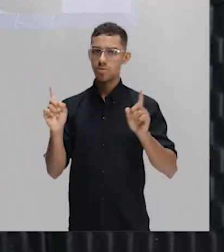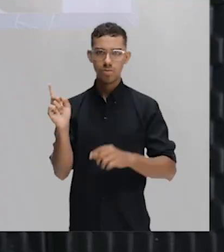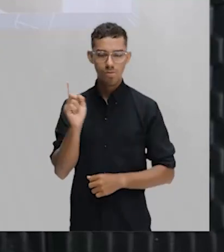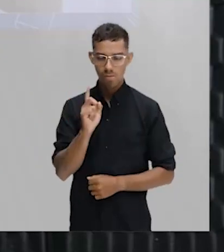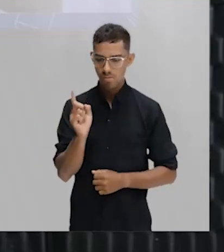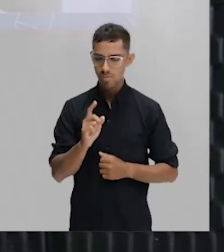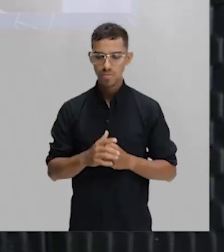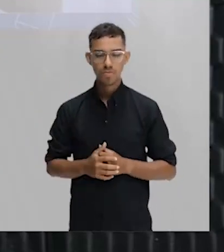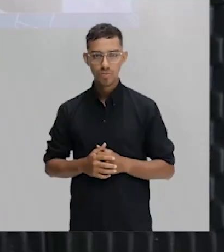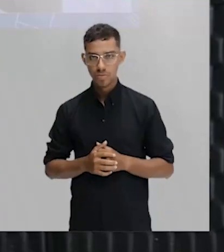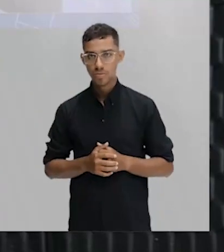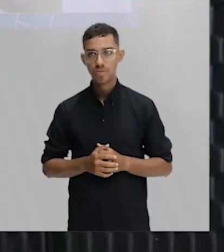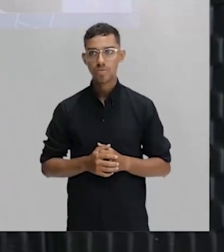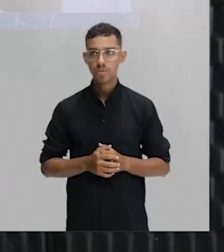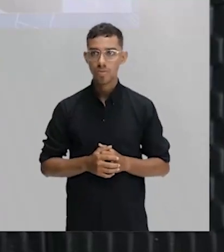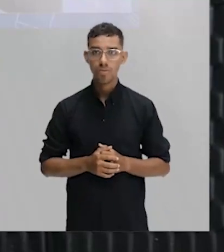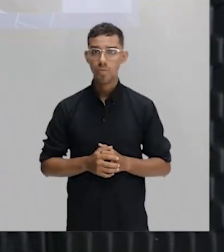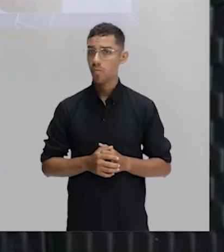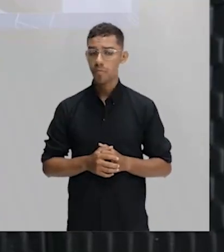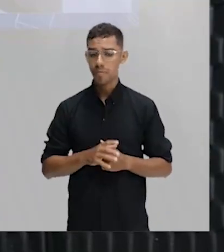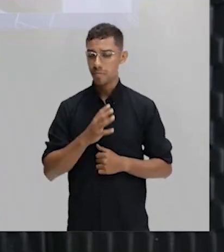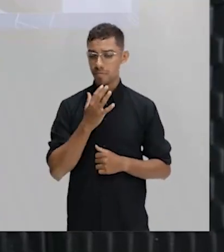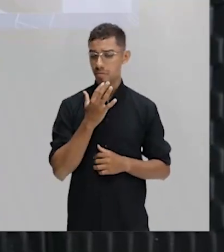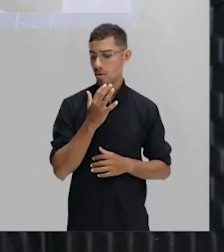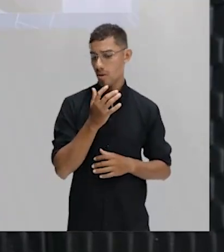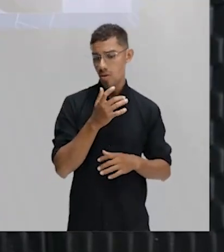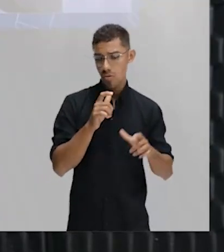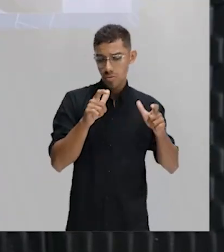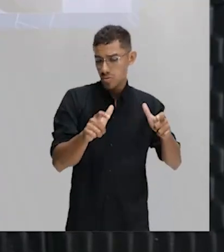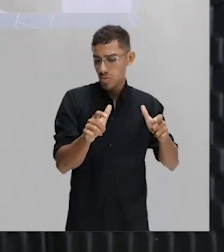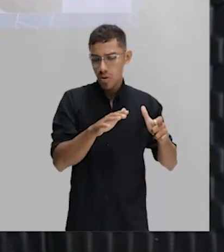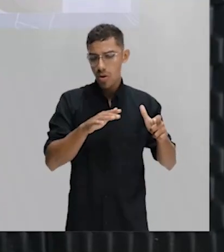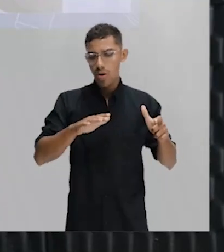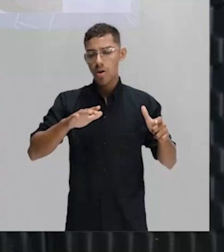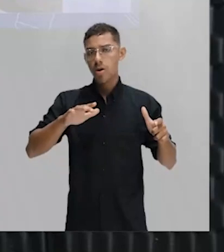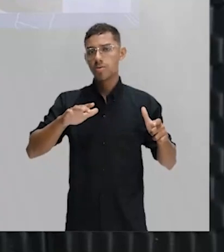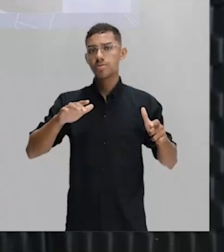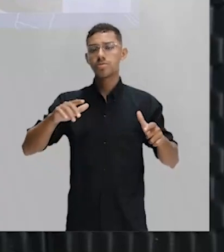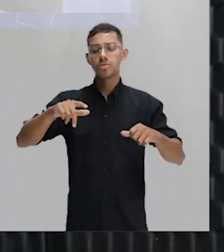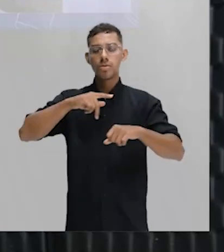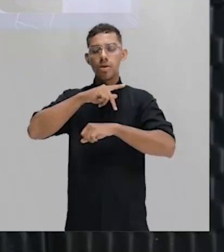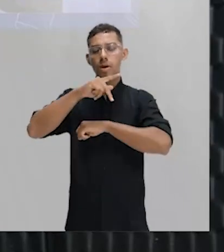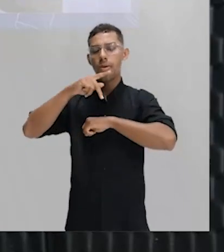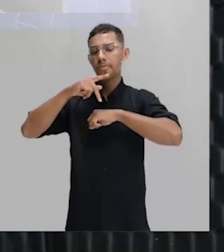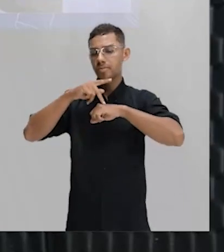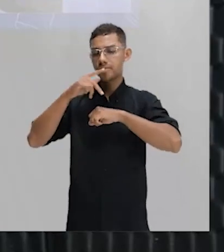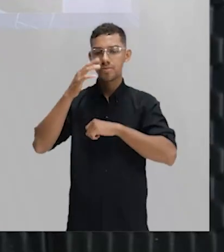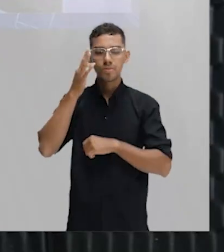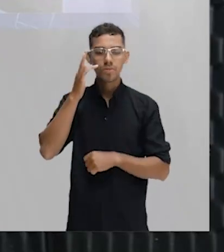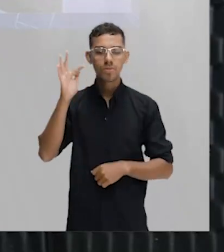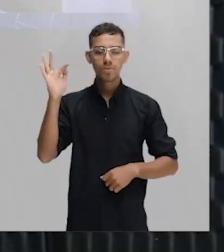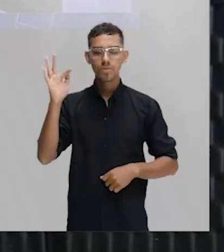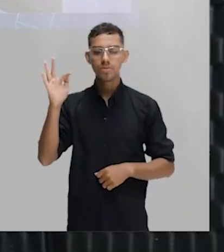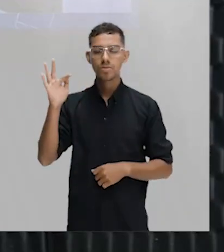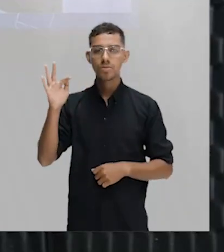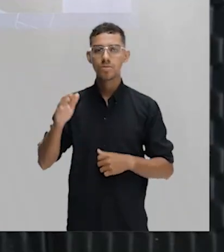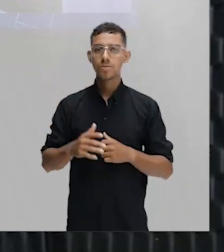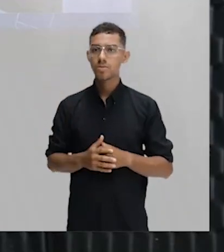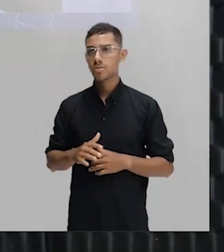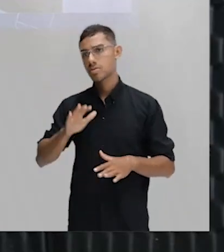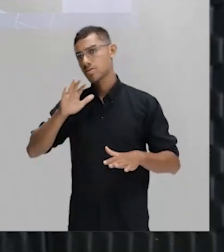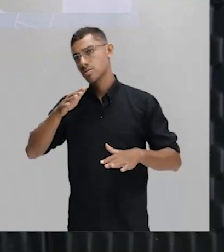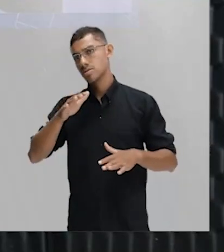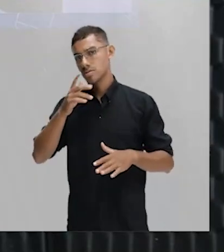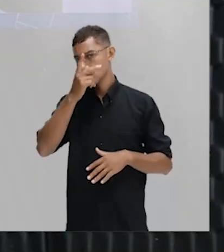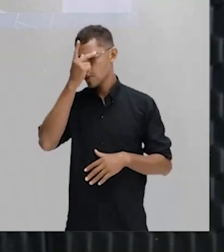os lugares mais conhecidos do mundo. Exemplo, o Museu do Louvre em Paris. Na média, você paga entre 6